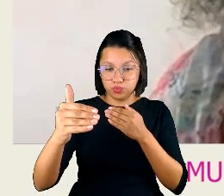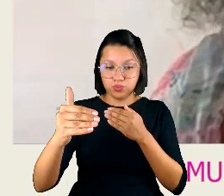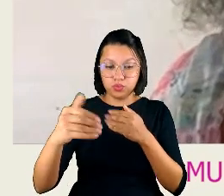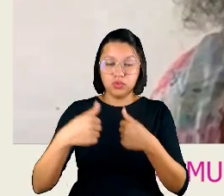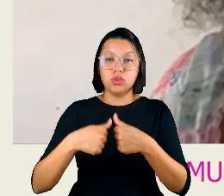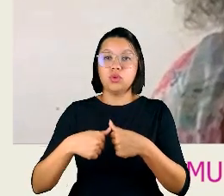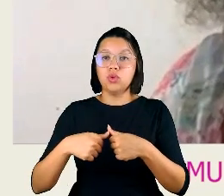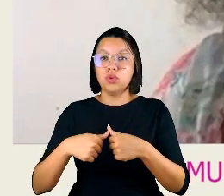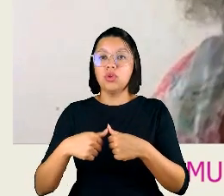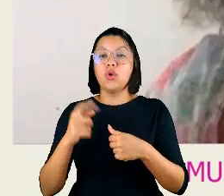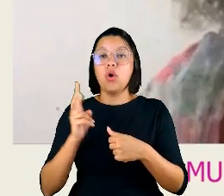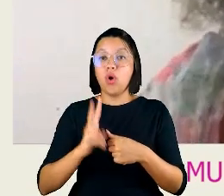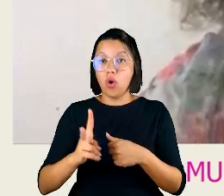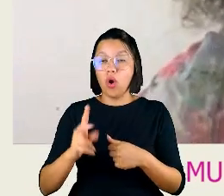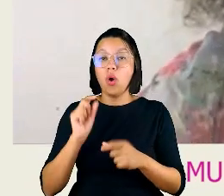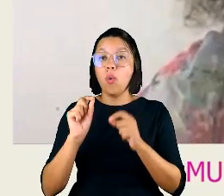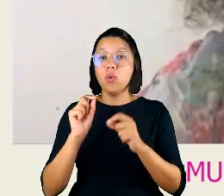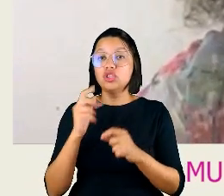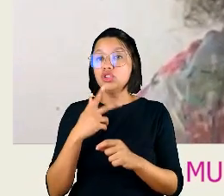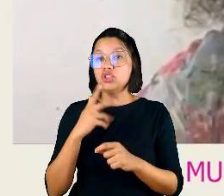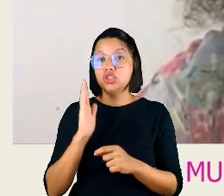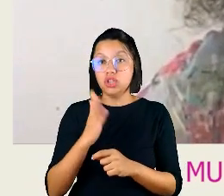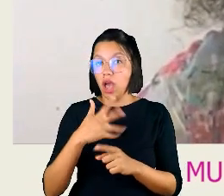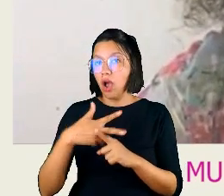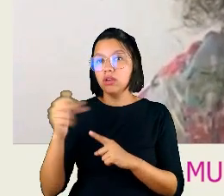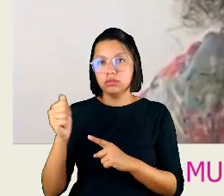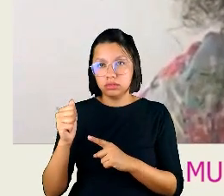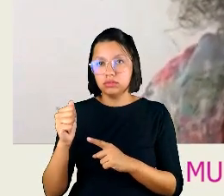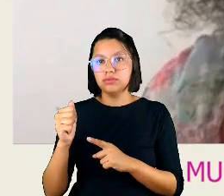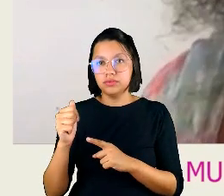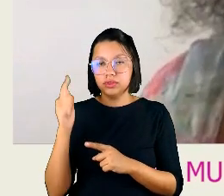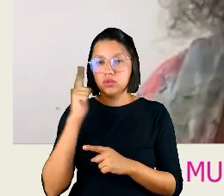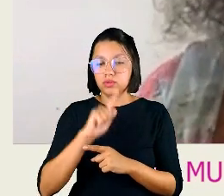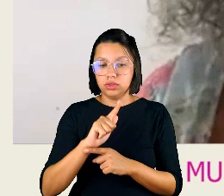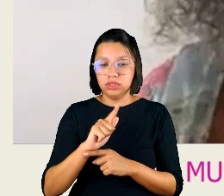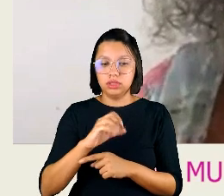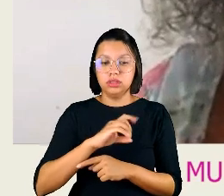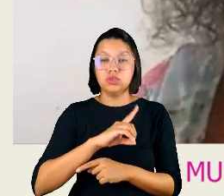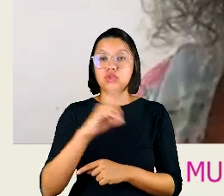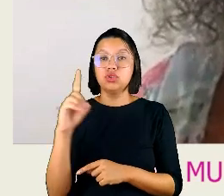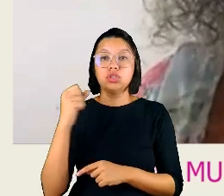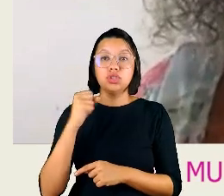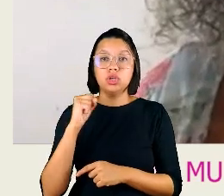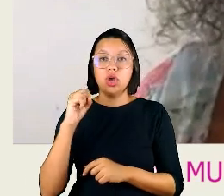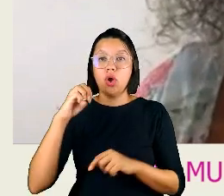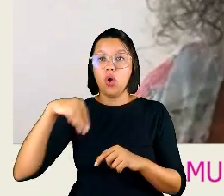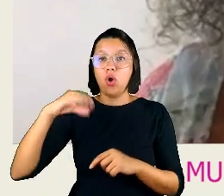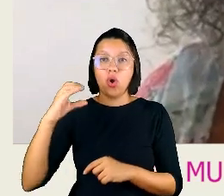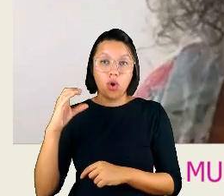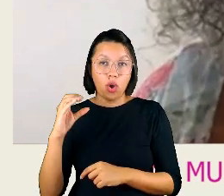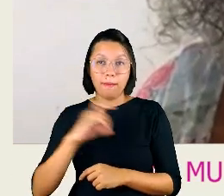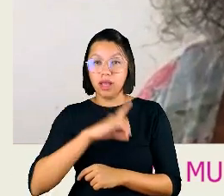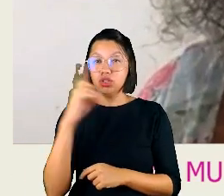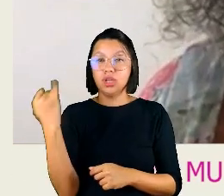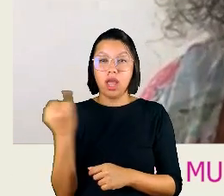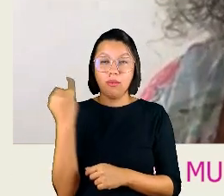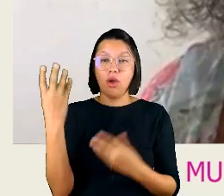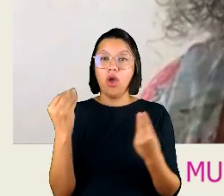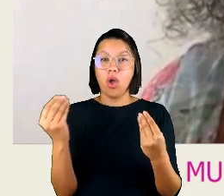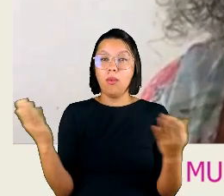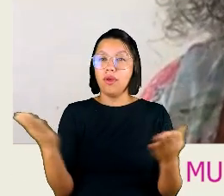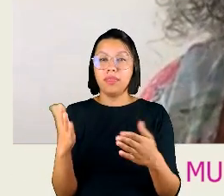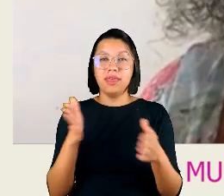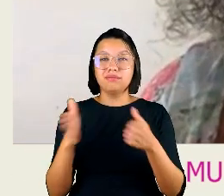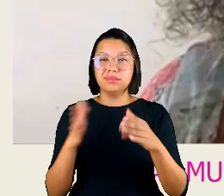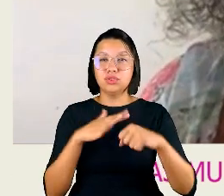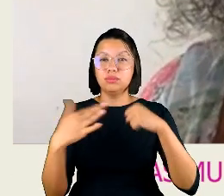nós conquistamos. Então, dia 8 de março foi um dia muito importante. Então, com essa pandemia, foi muito